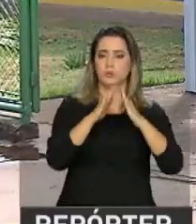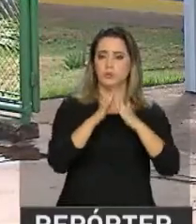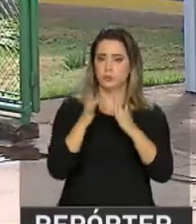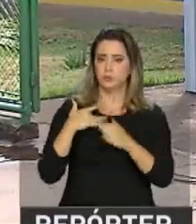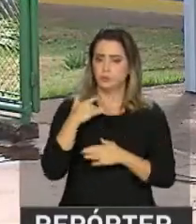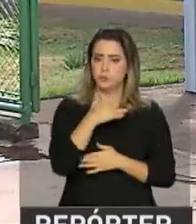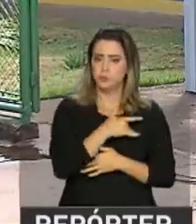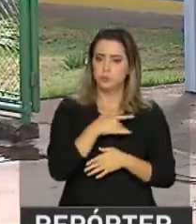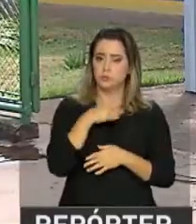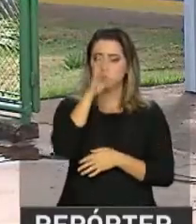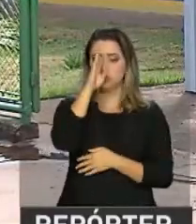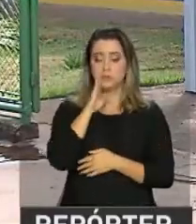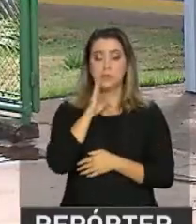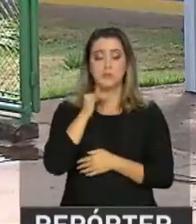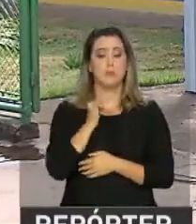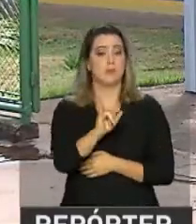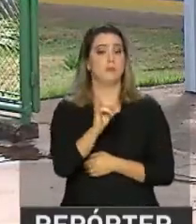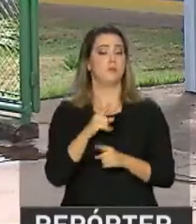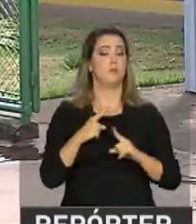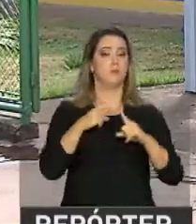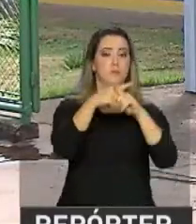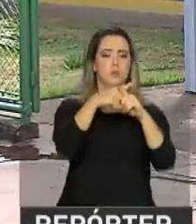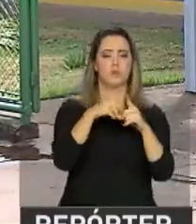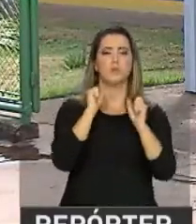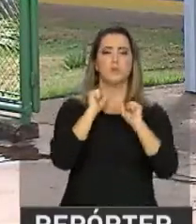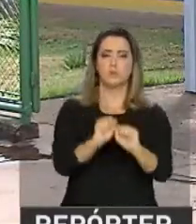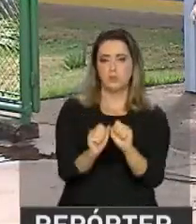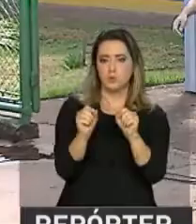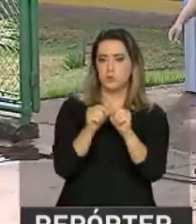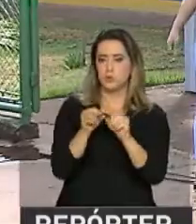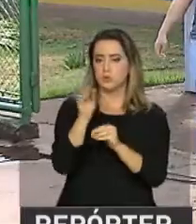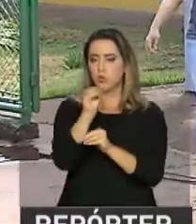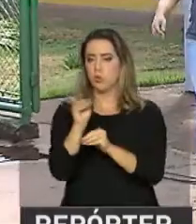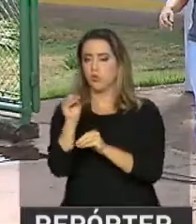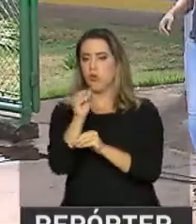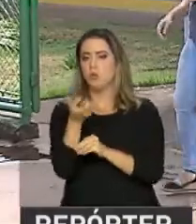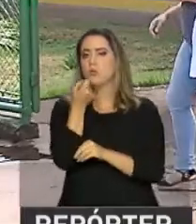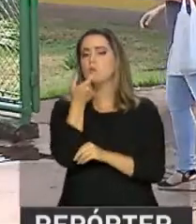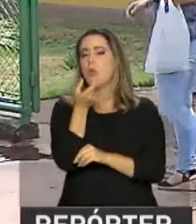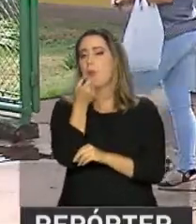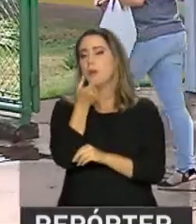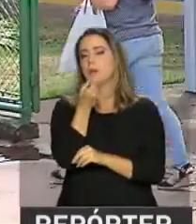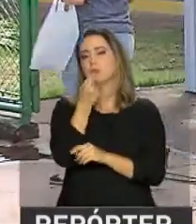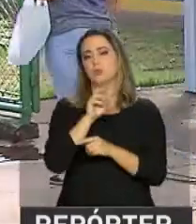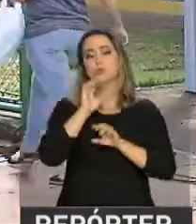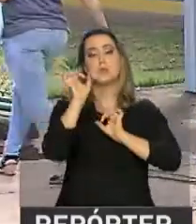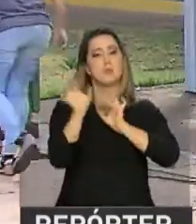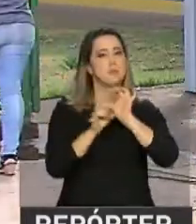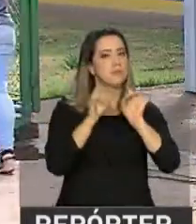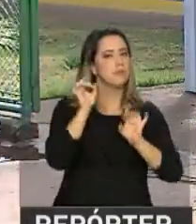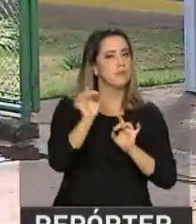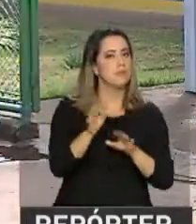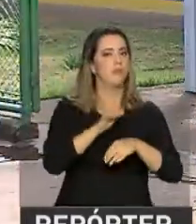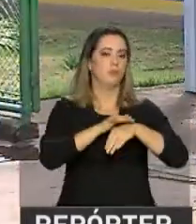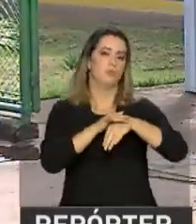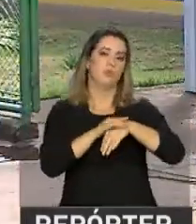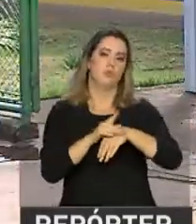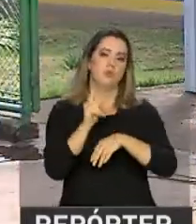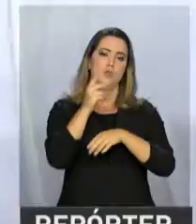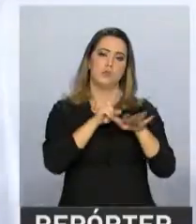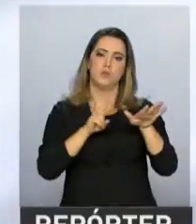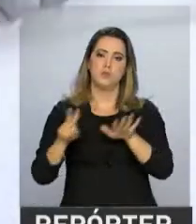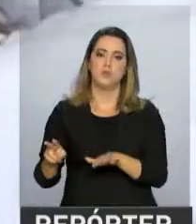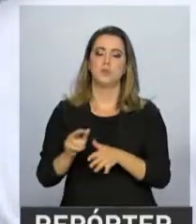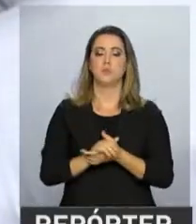custo. E se der positivo, o paciente terá que fazer um tratamento com antibióticos específicos durante uma